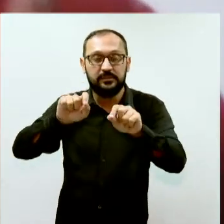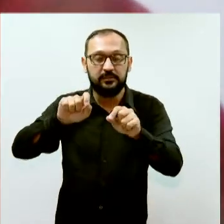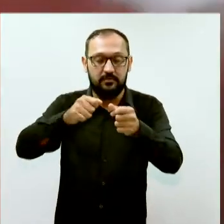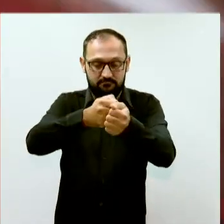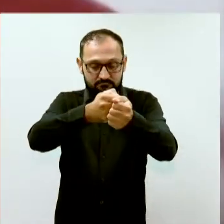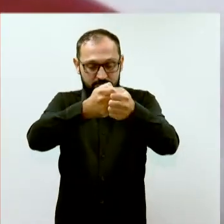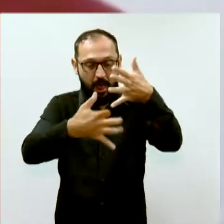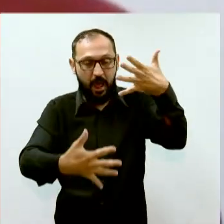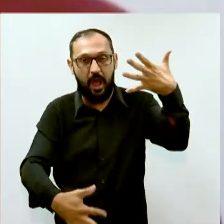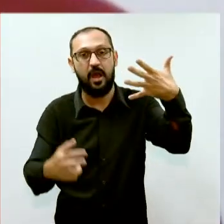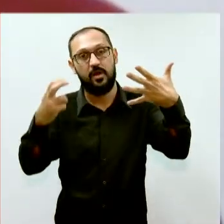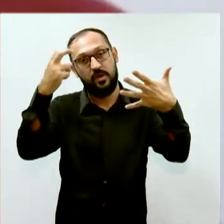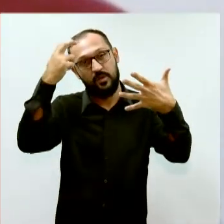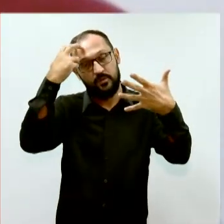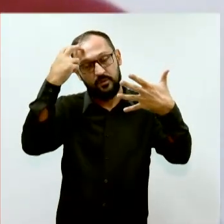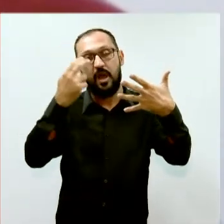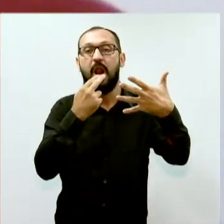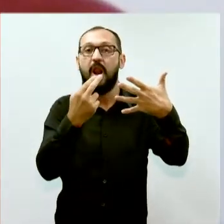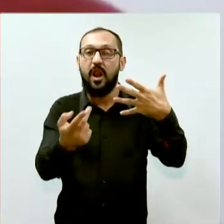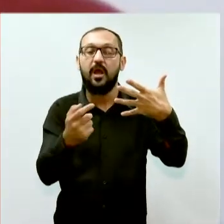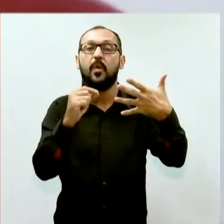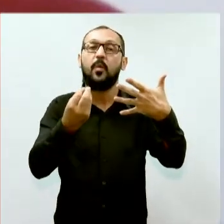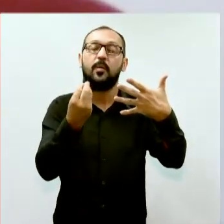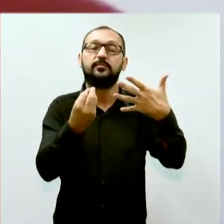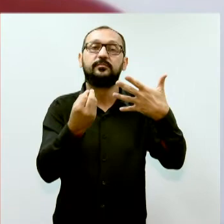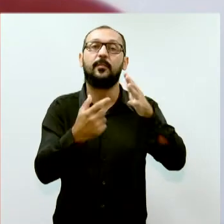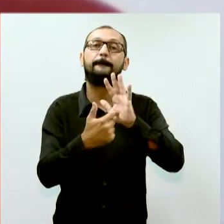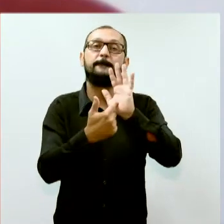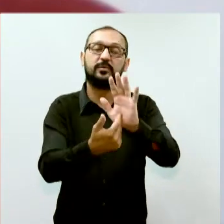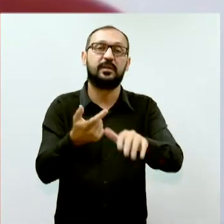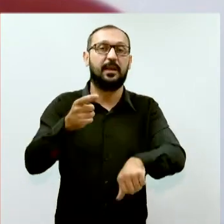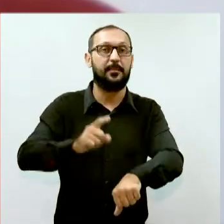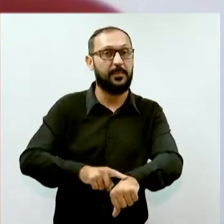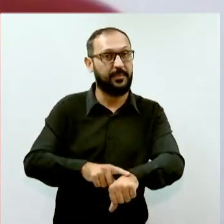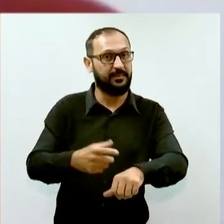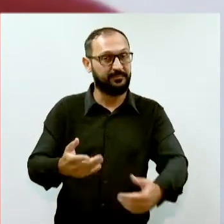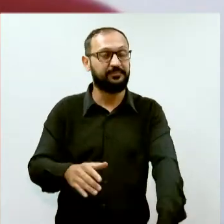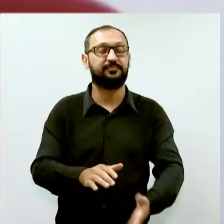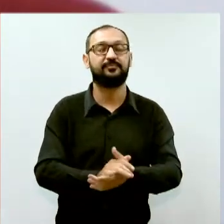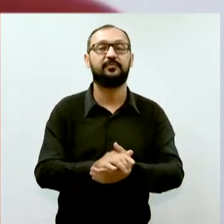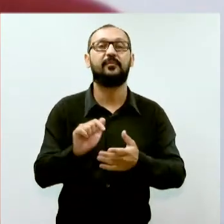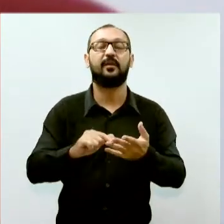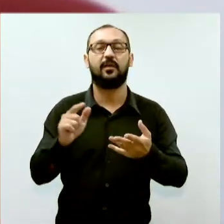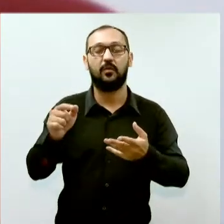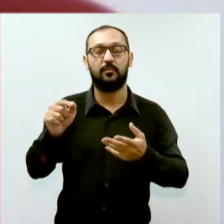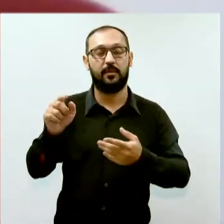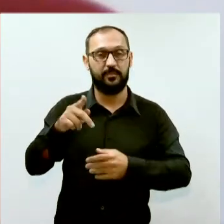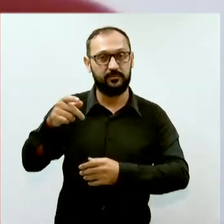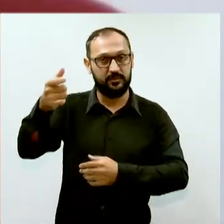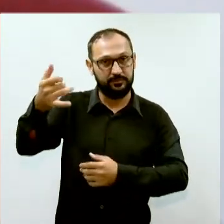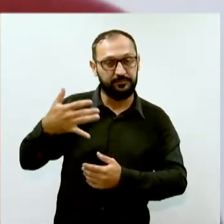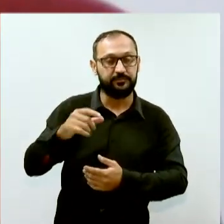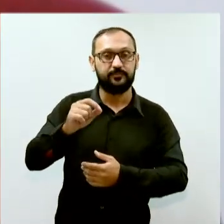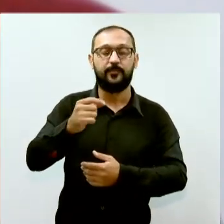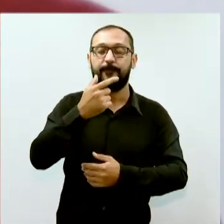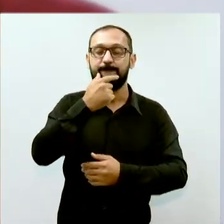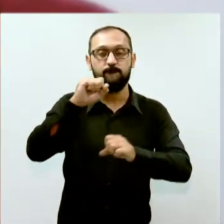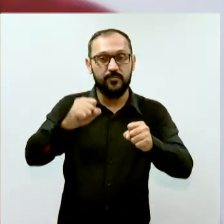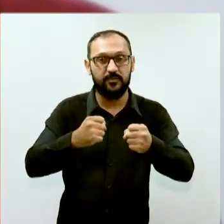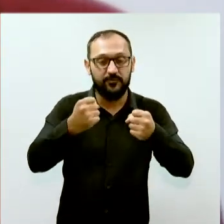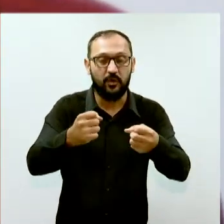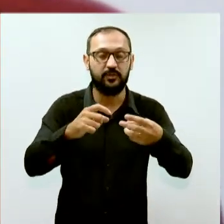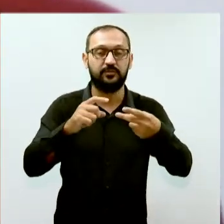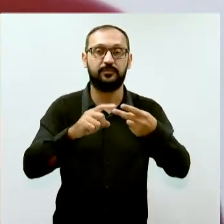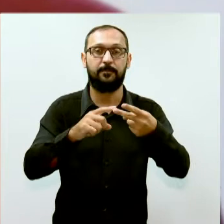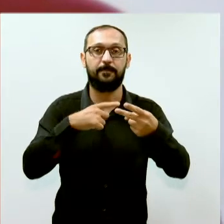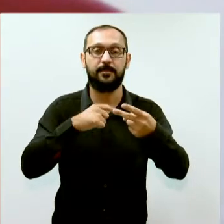dessa imensidão que é a cultura e a língua terena deveria ser representado naquele momento. Então, é o livro, como a Maísa colocou, é o Menino